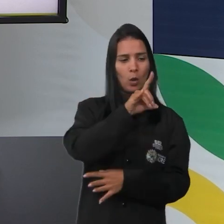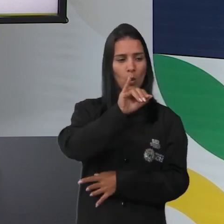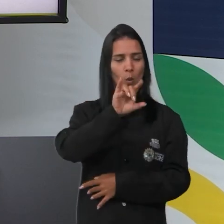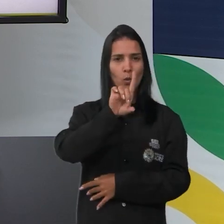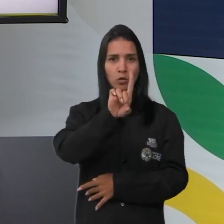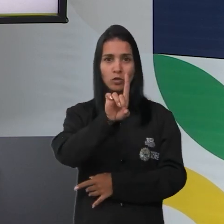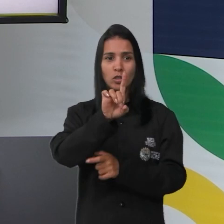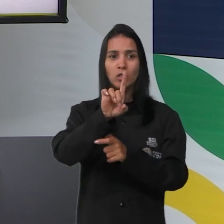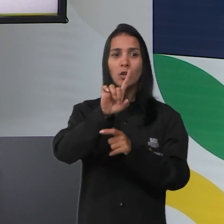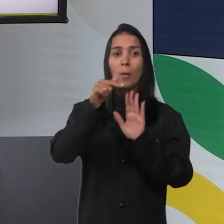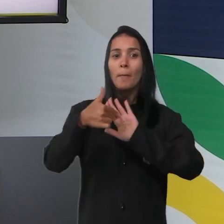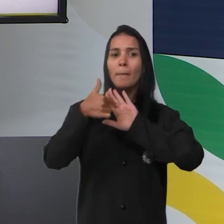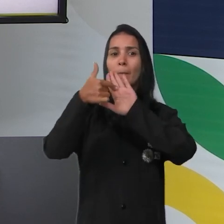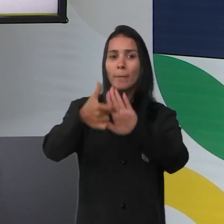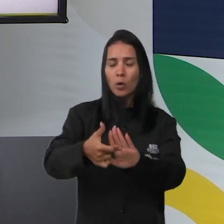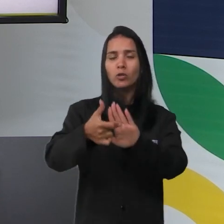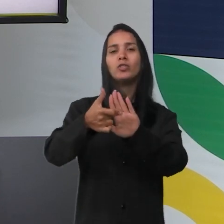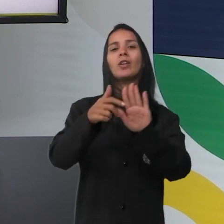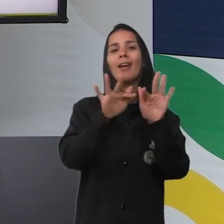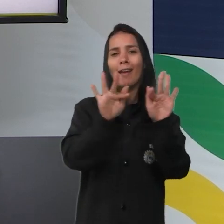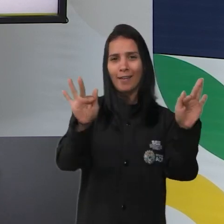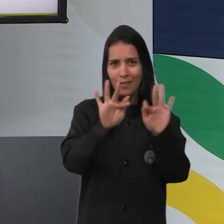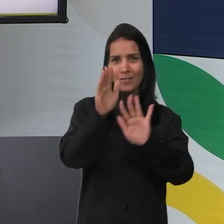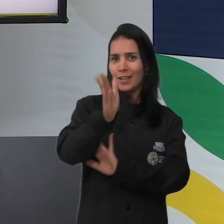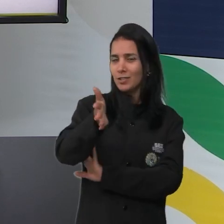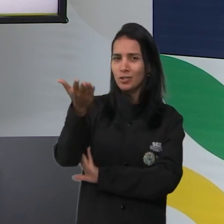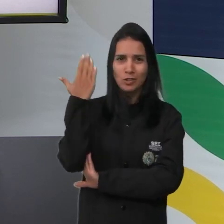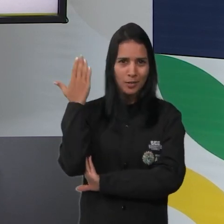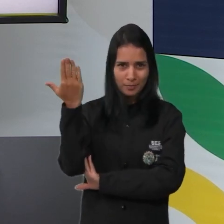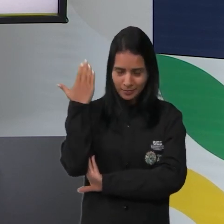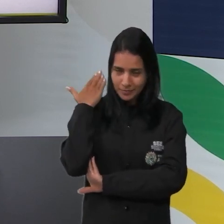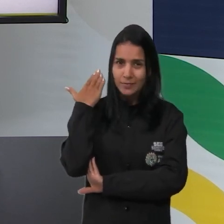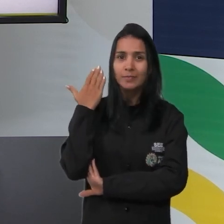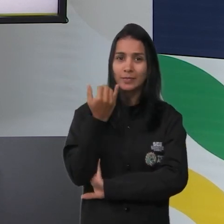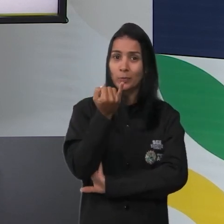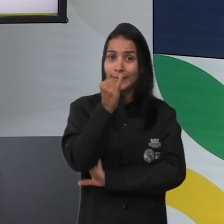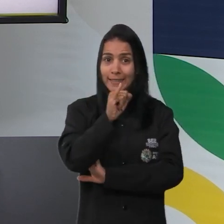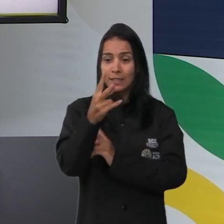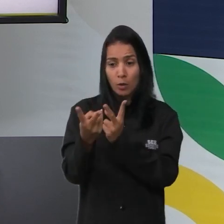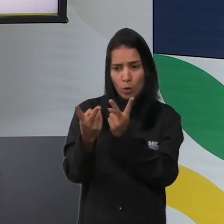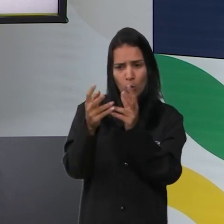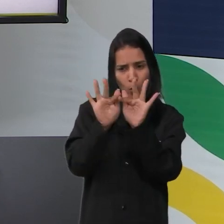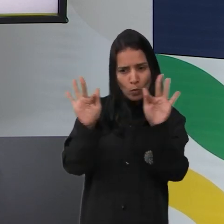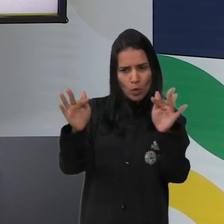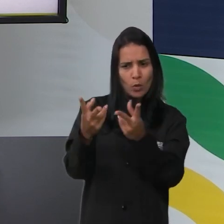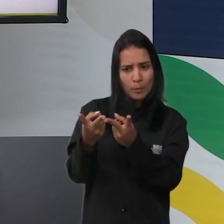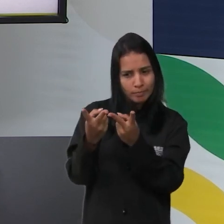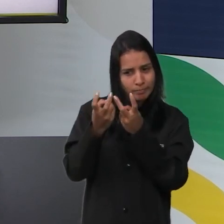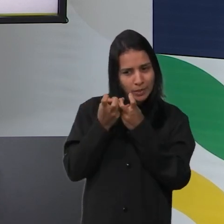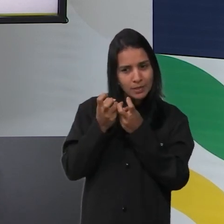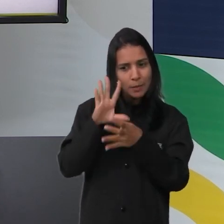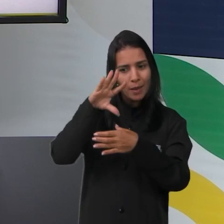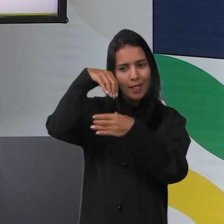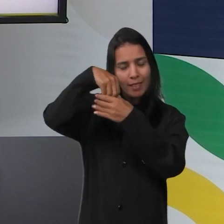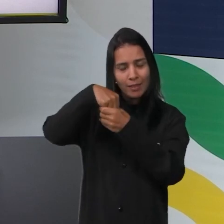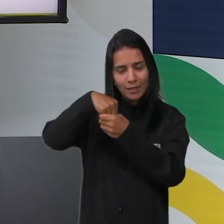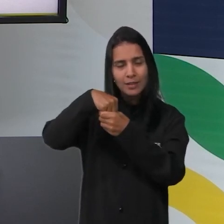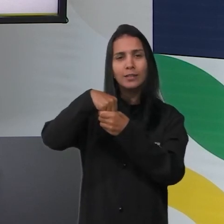indicativo de que a frase está no passado. Então, quando você observar que alguma frase, tanto